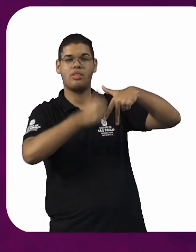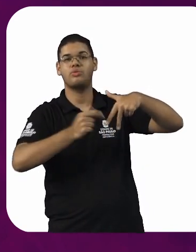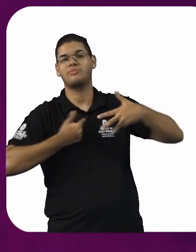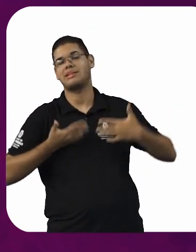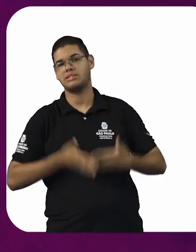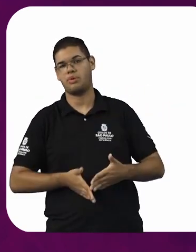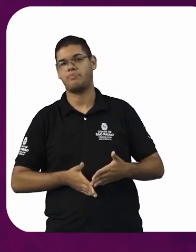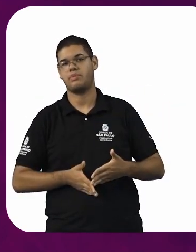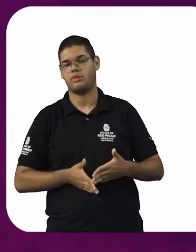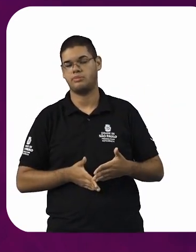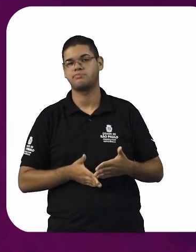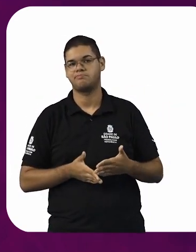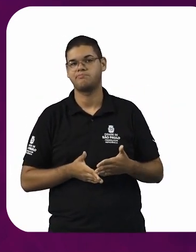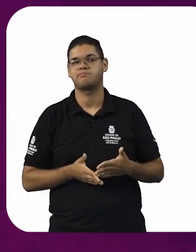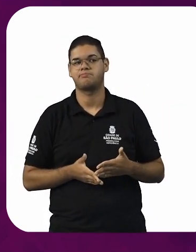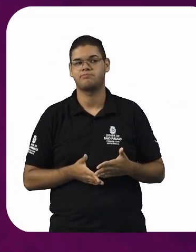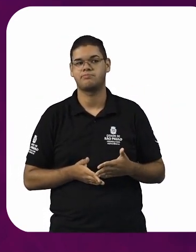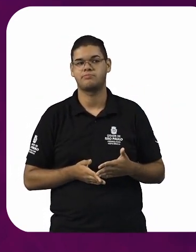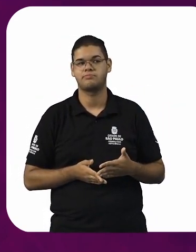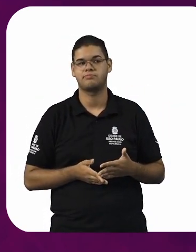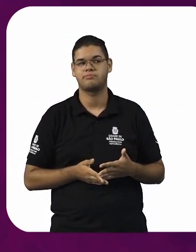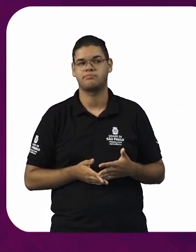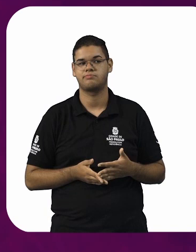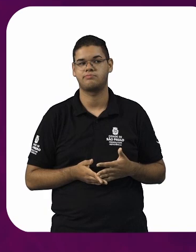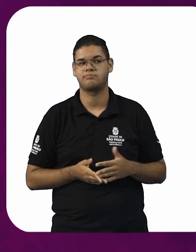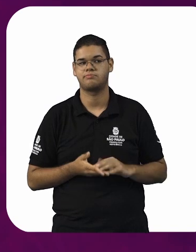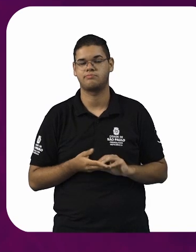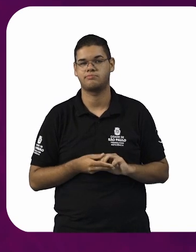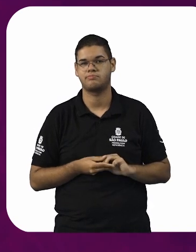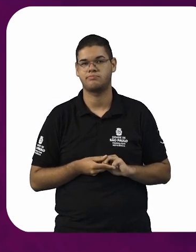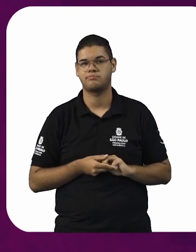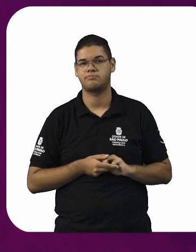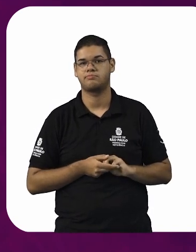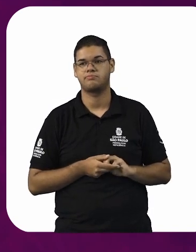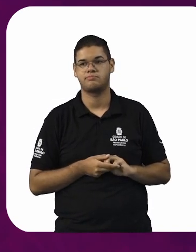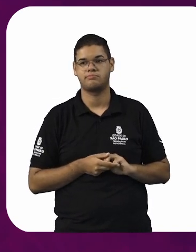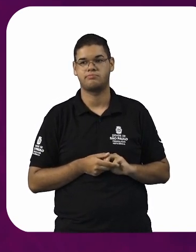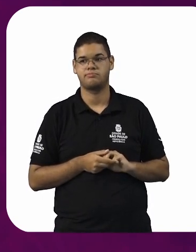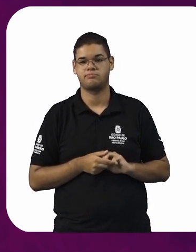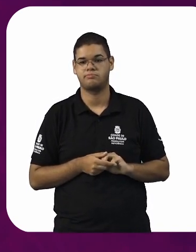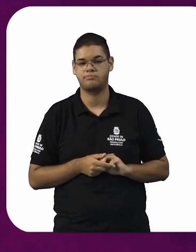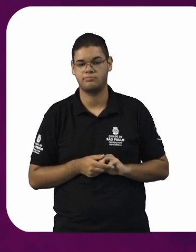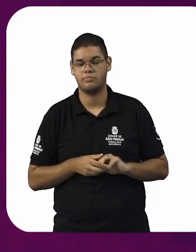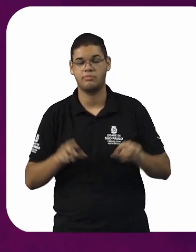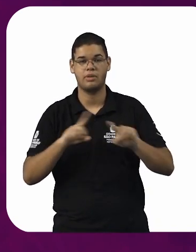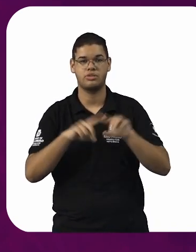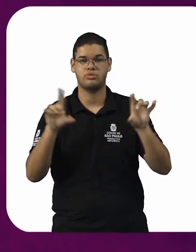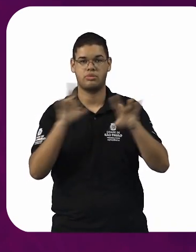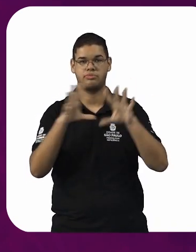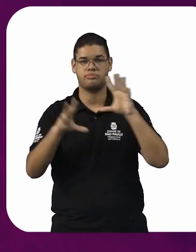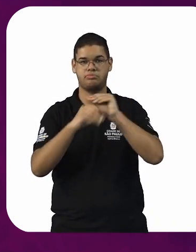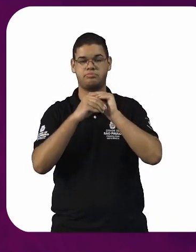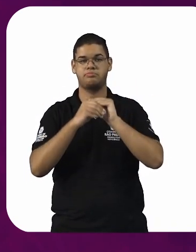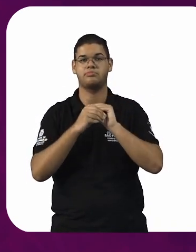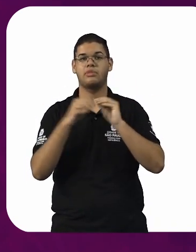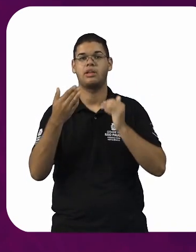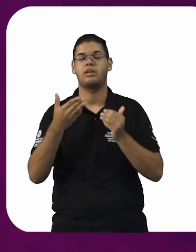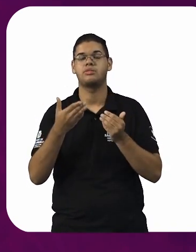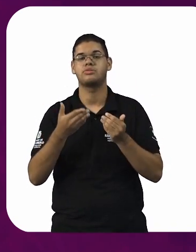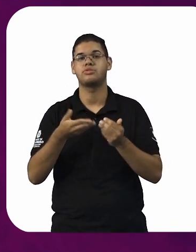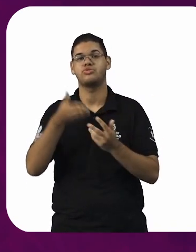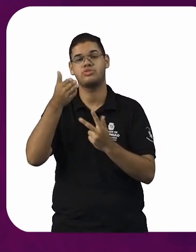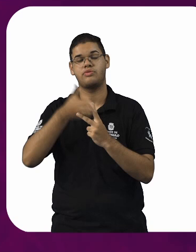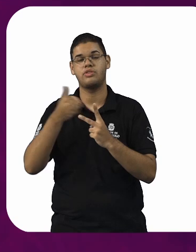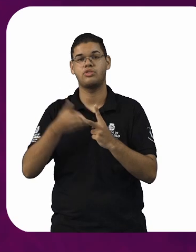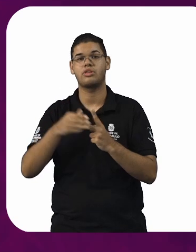biológico. Então, essa é uma discussão que a gente não vai poder entrar aqui. Mas, assim, então, se divide entre as